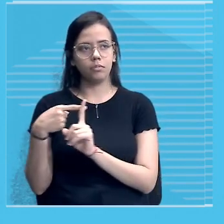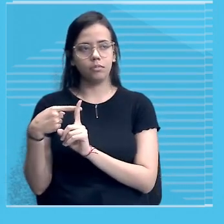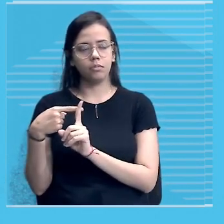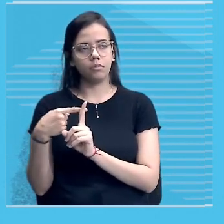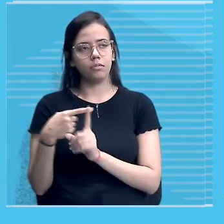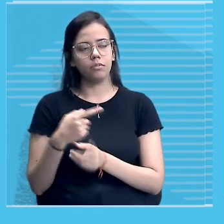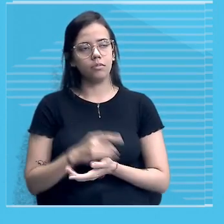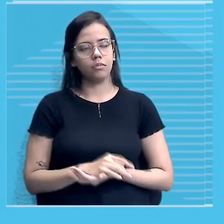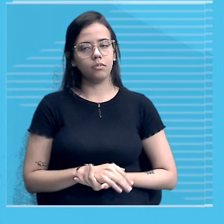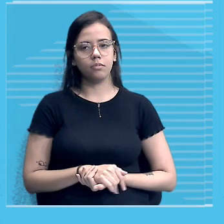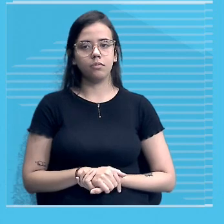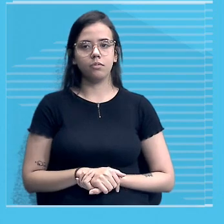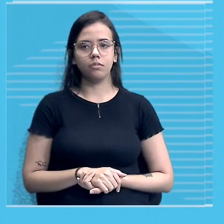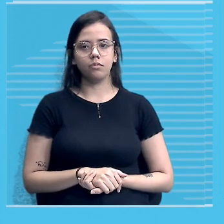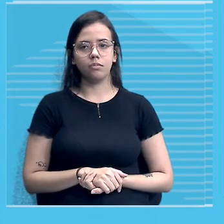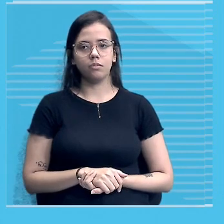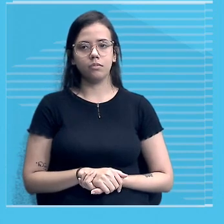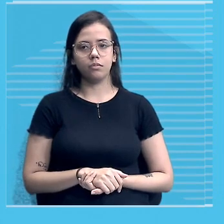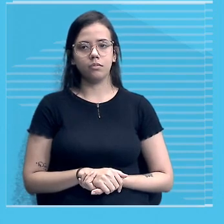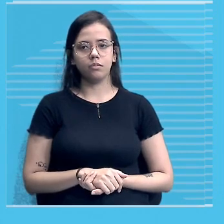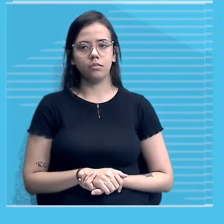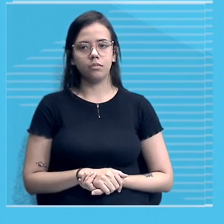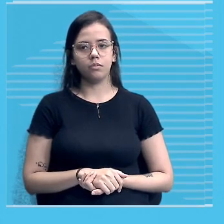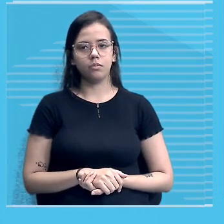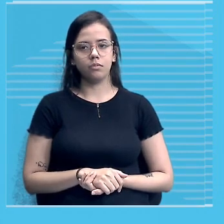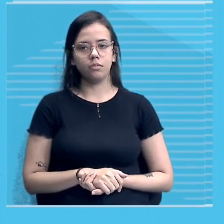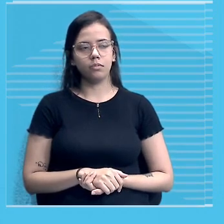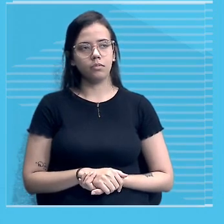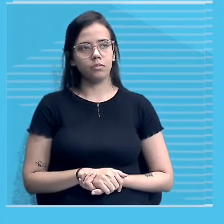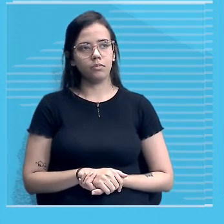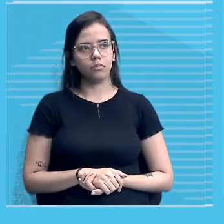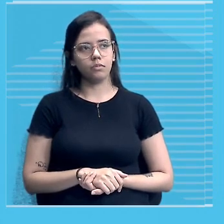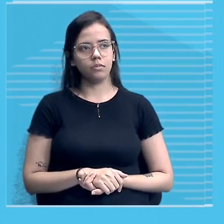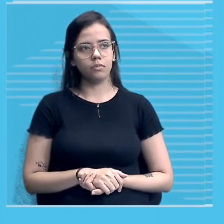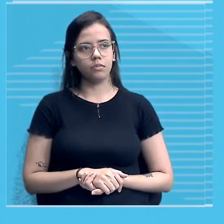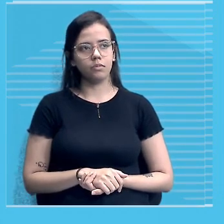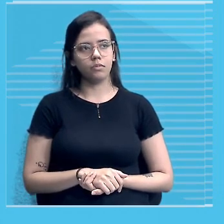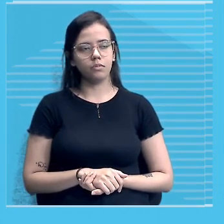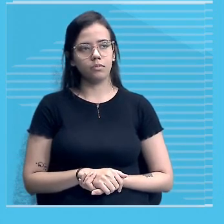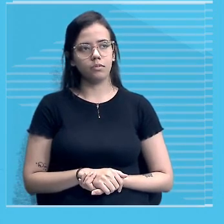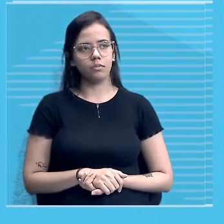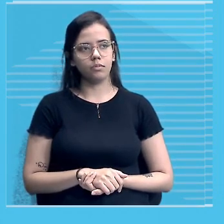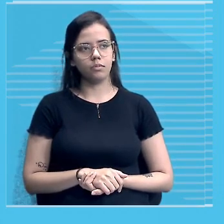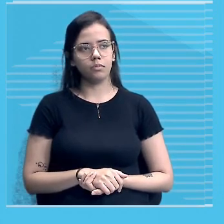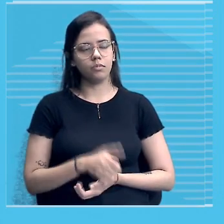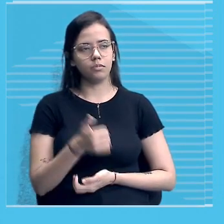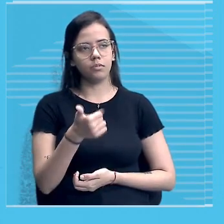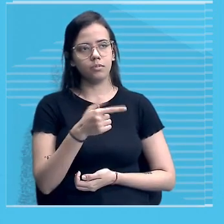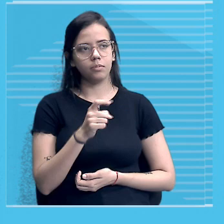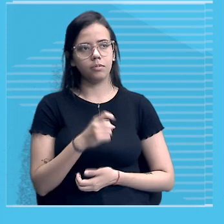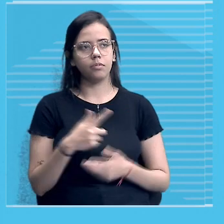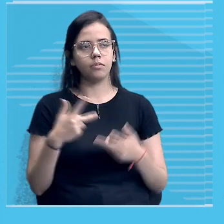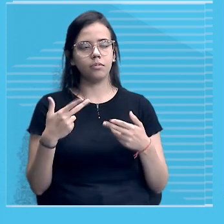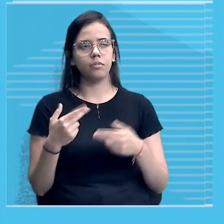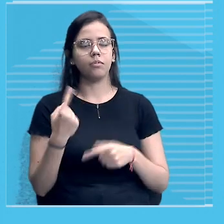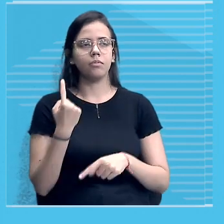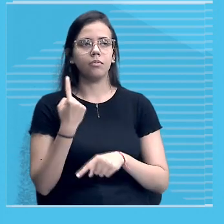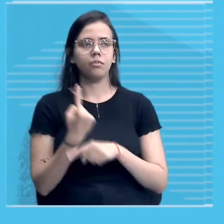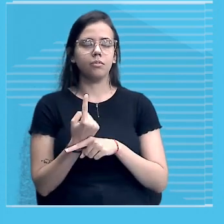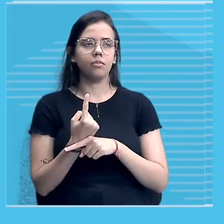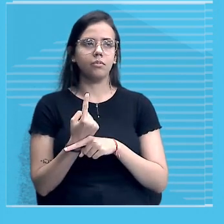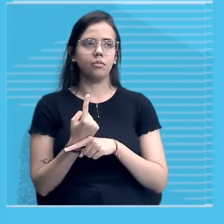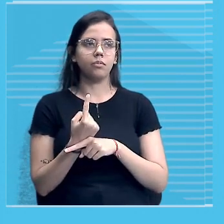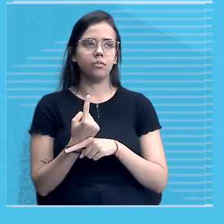um Beleza vai ficar o que tudo positivo agora 12 XIX igual a